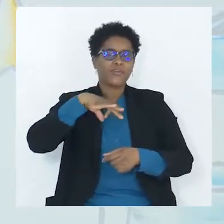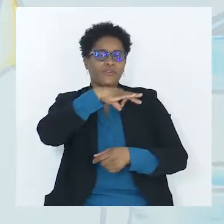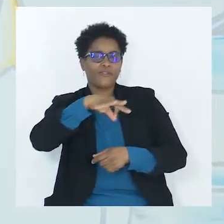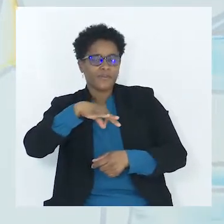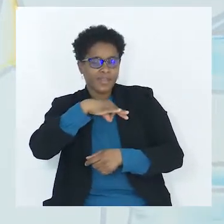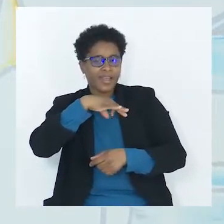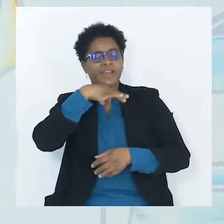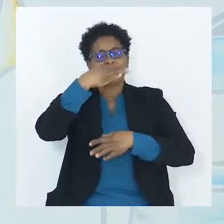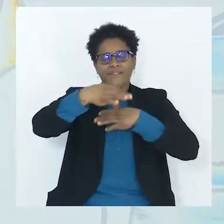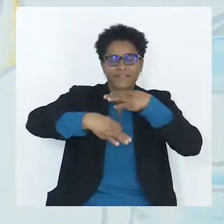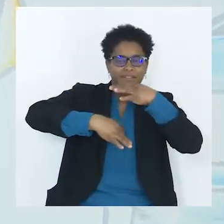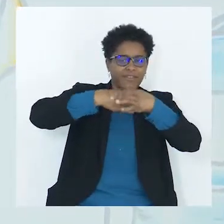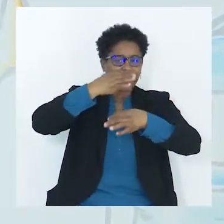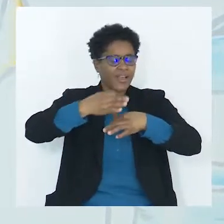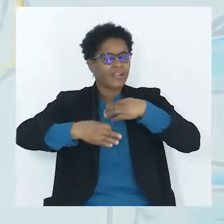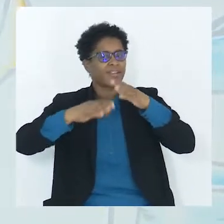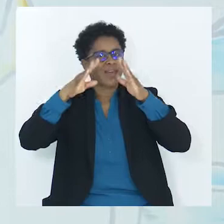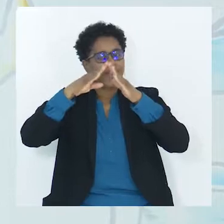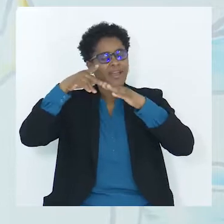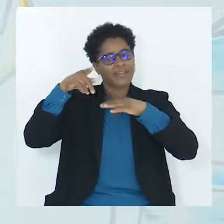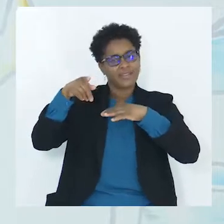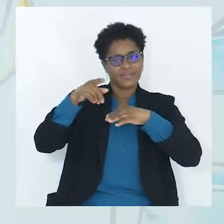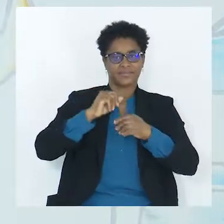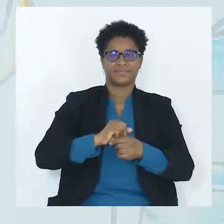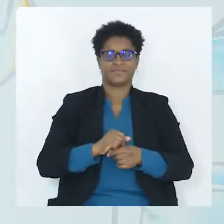familiares nos contam lá em casa.